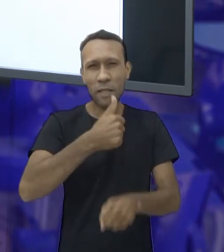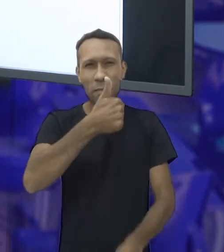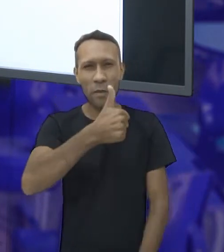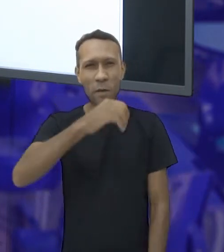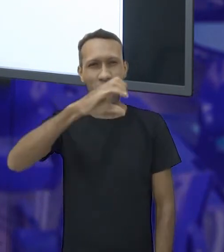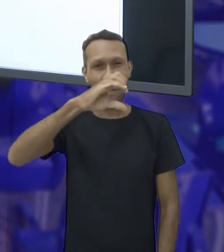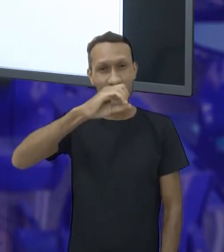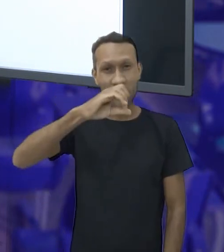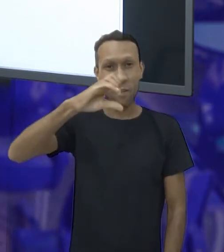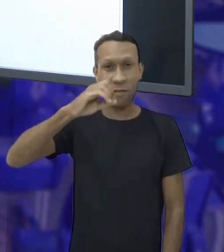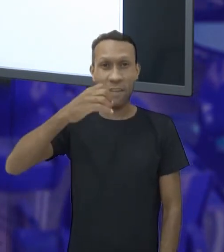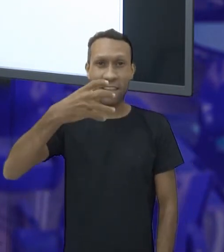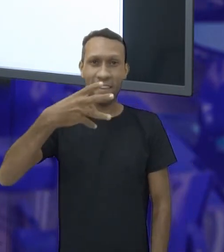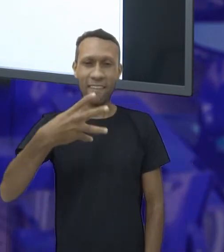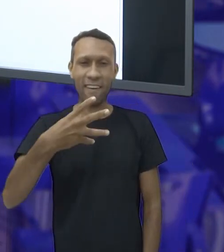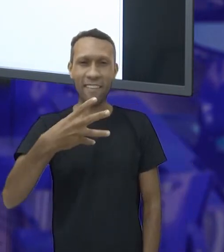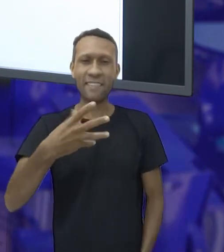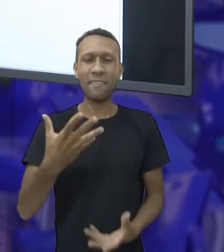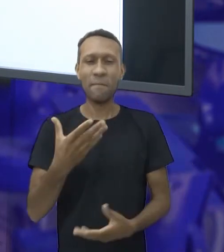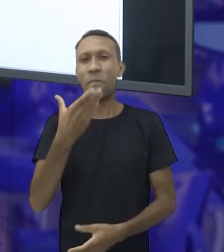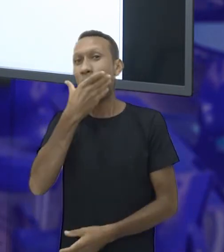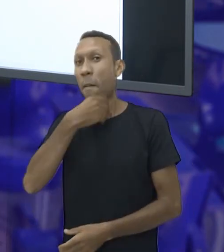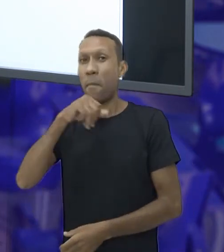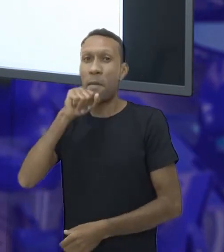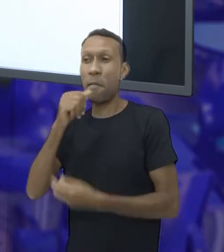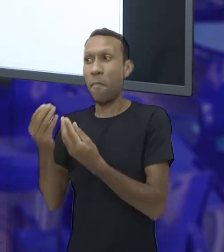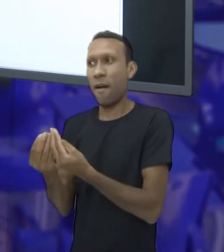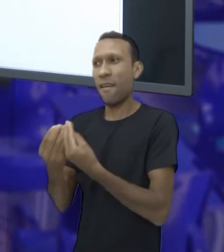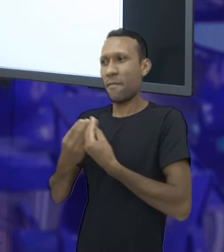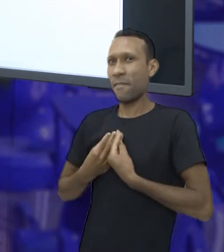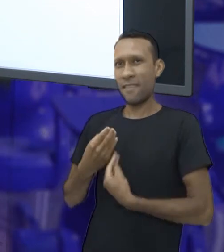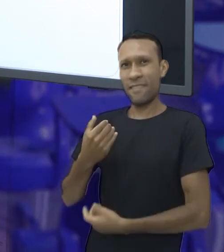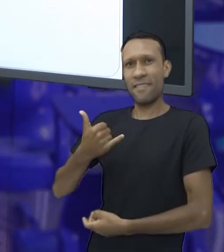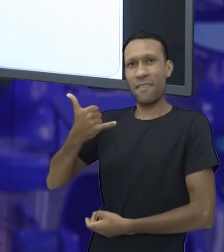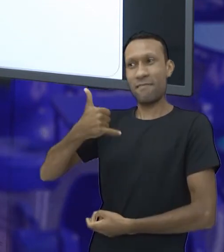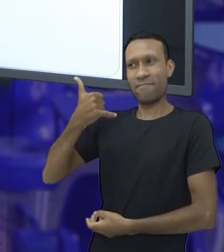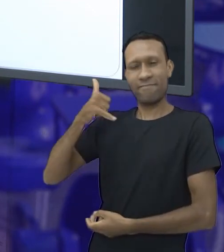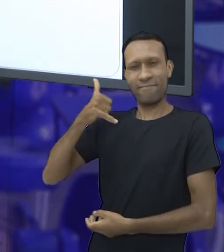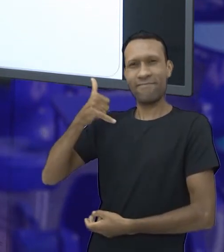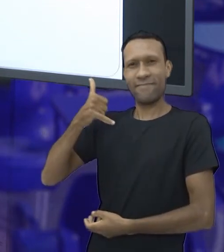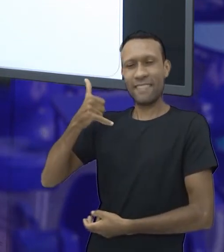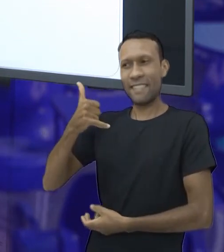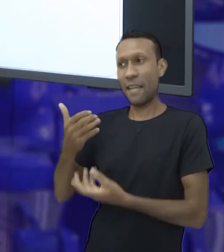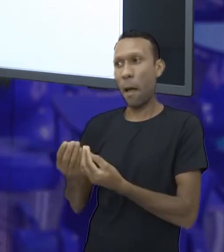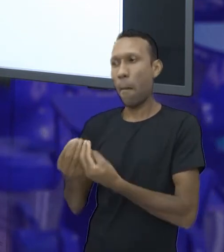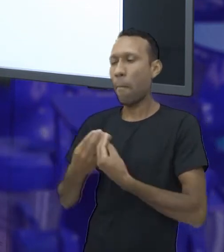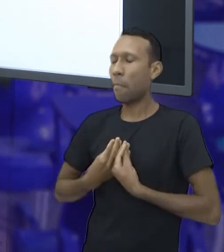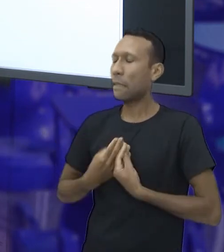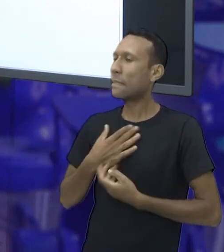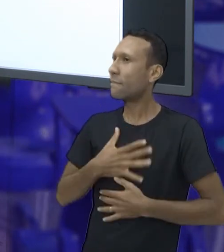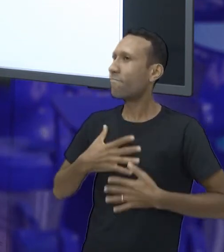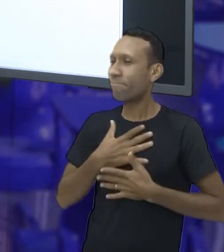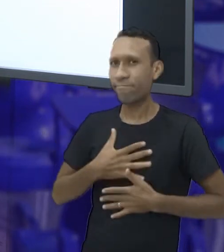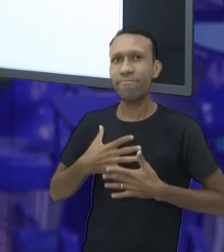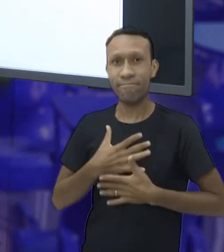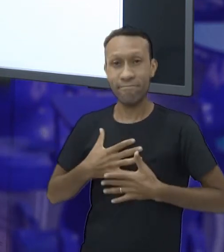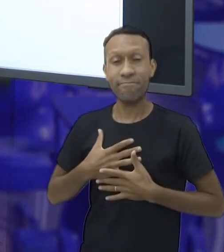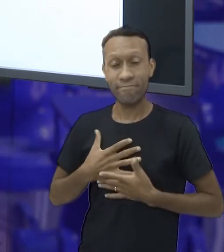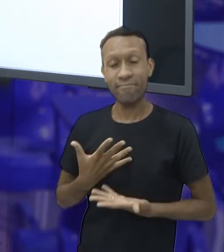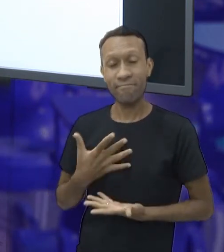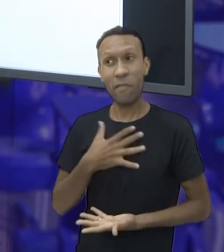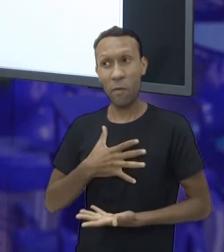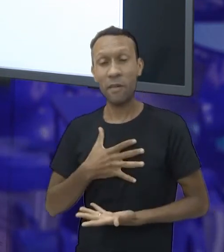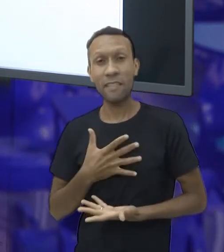1994, né, quando meu pai me deu o meu primeiro smartphone, o primeiro telefone celular, era chamada